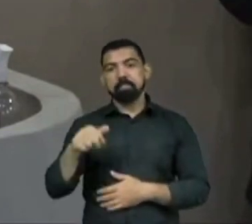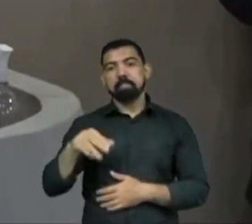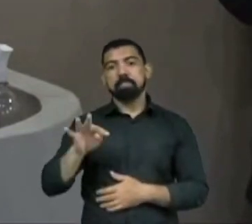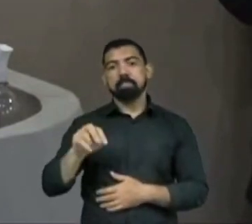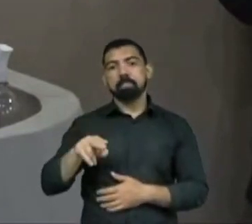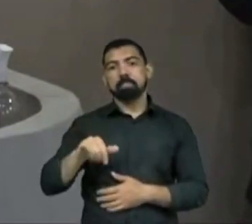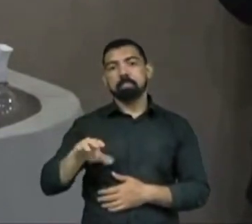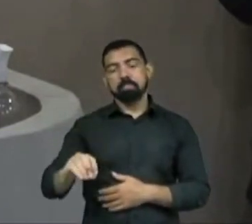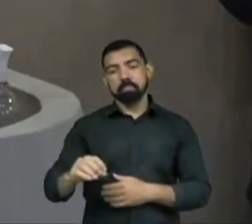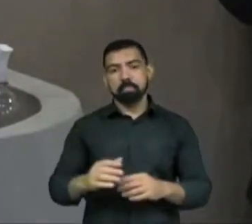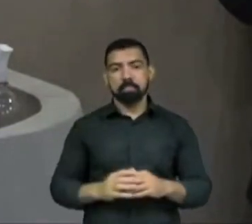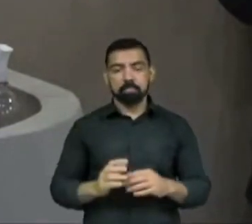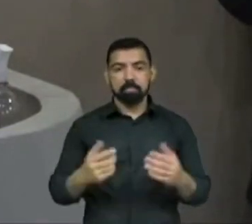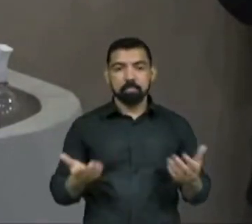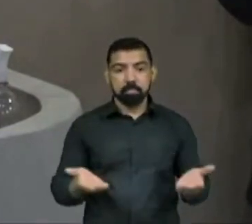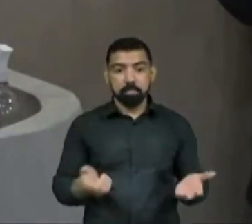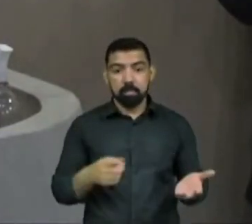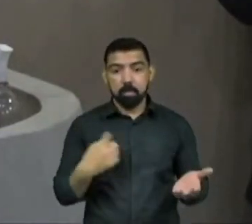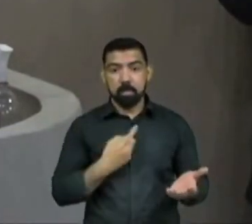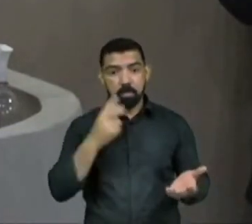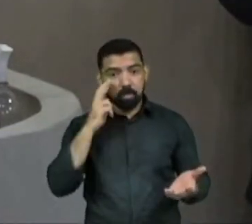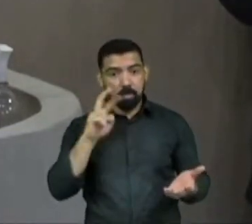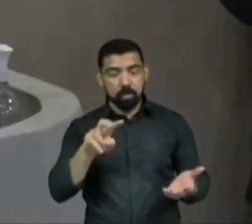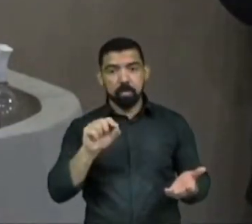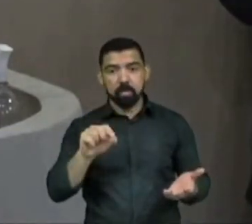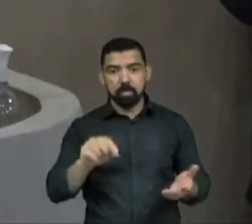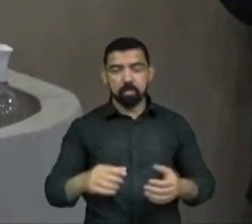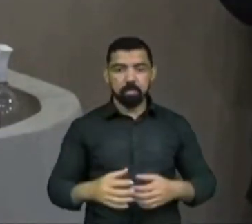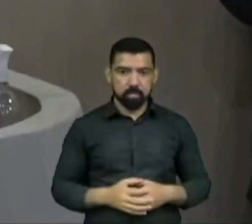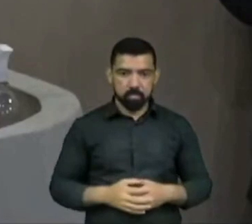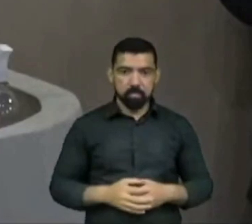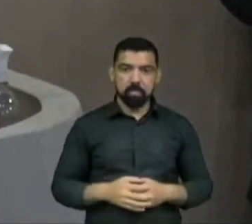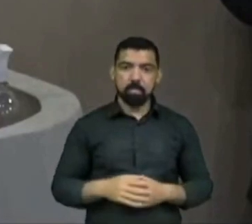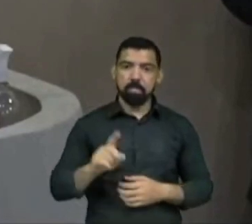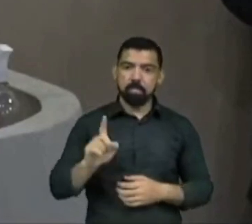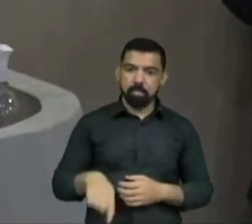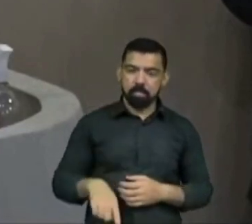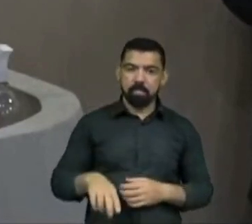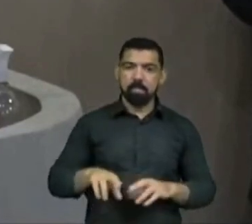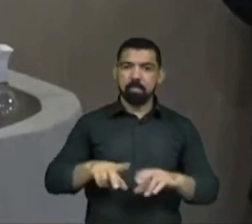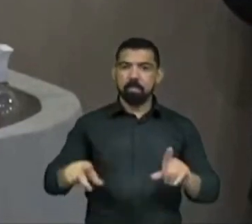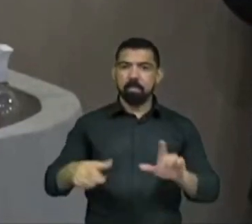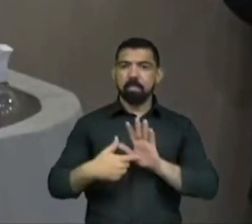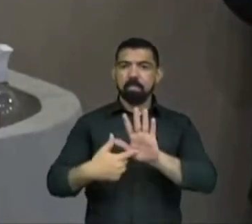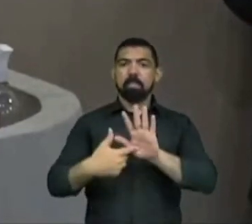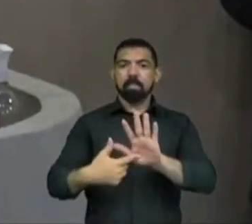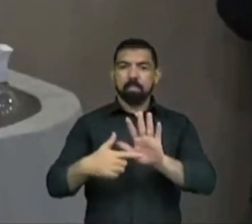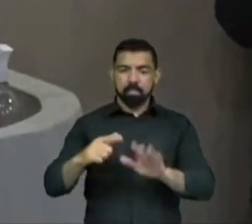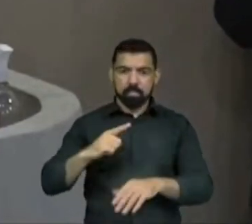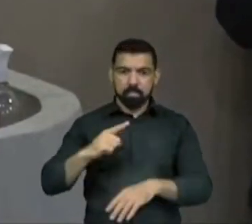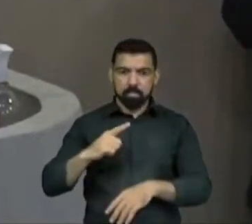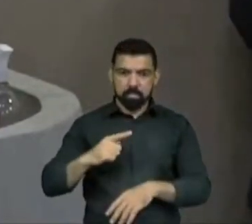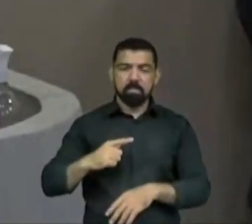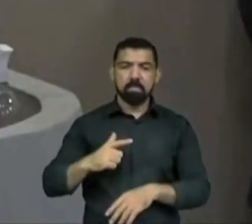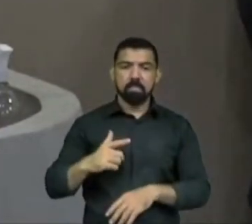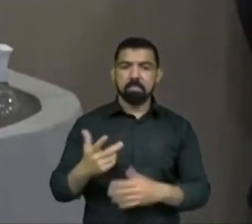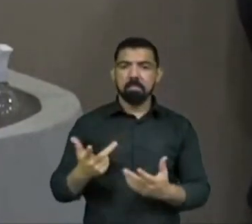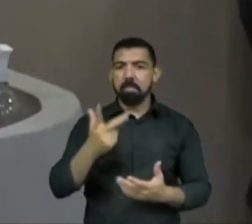Nada como nós vermos as farsas que vão se revelando, máscaras que